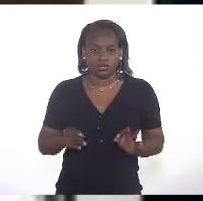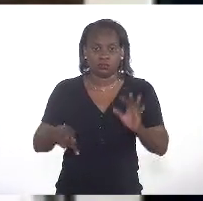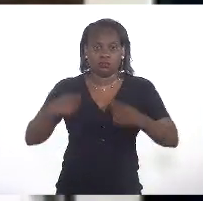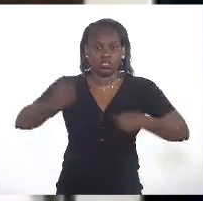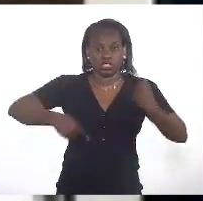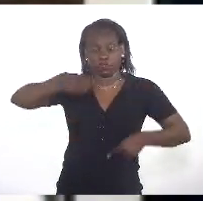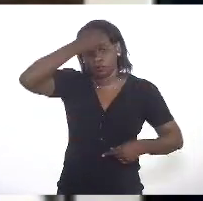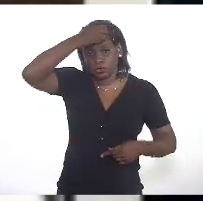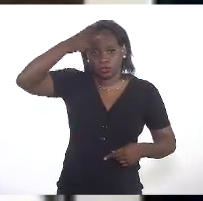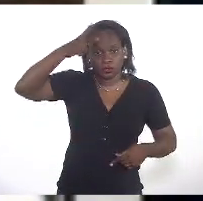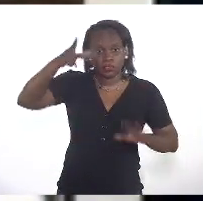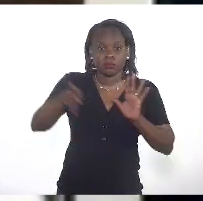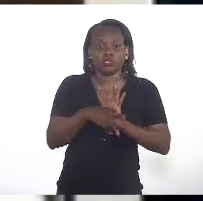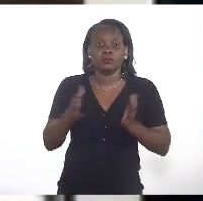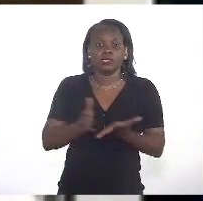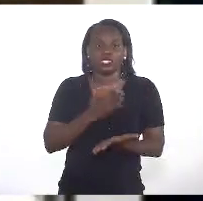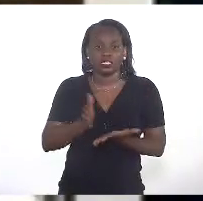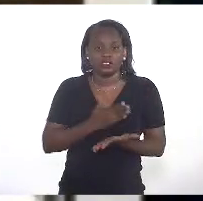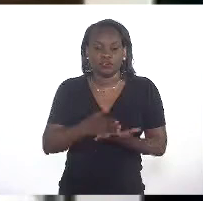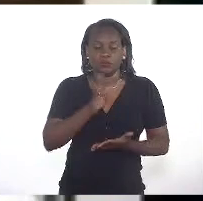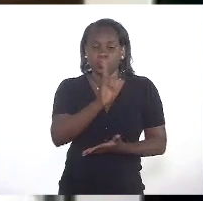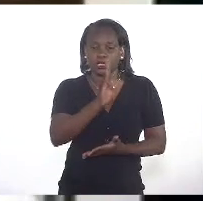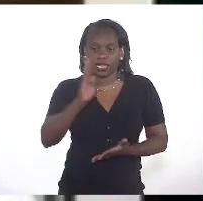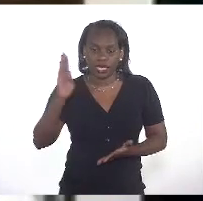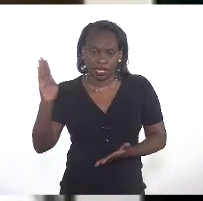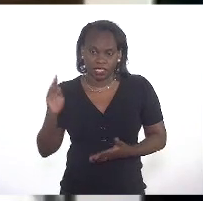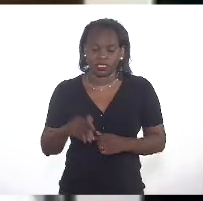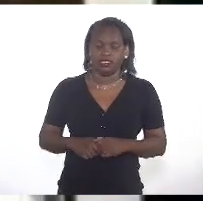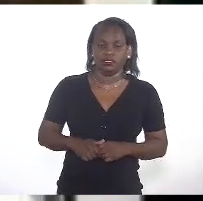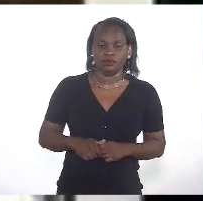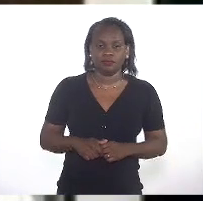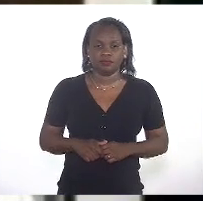do livro, lei e biblioteca.